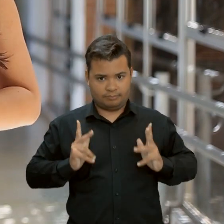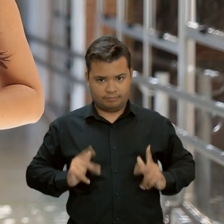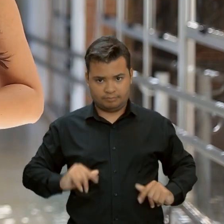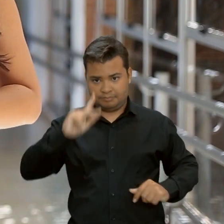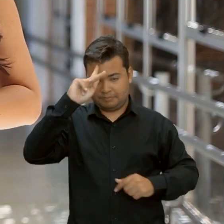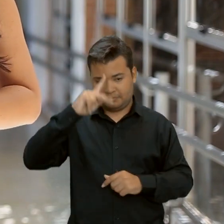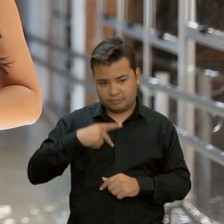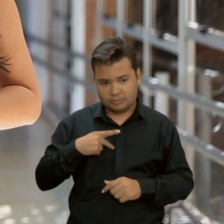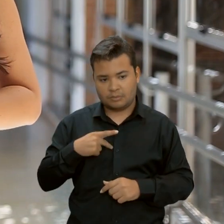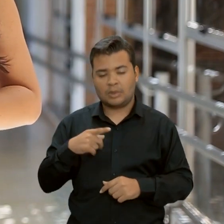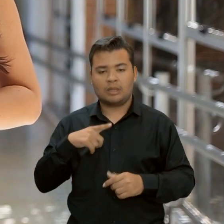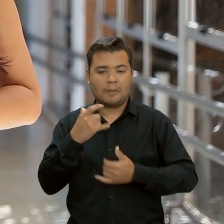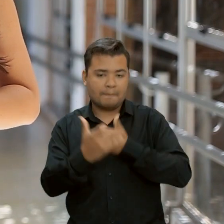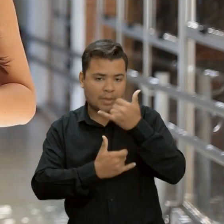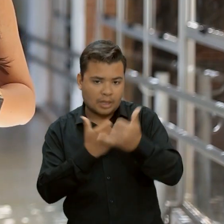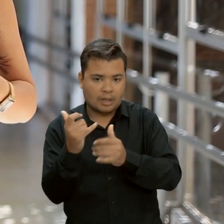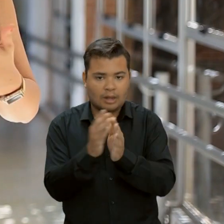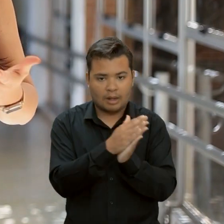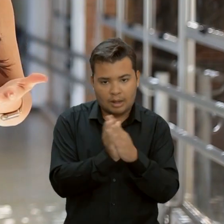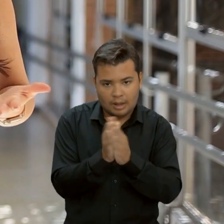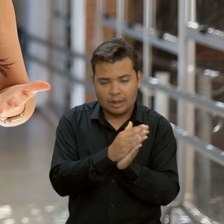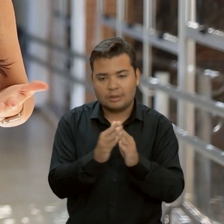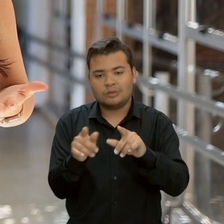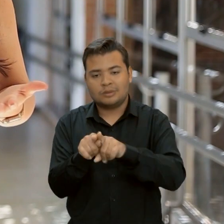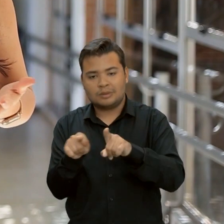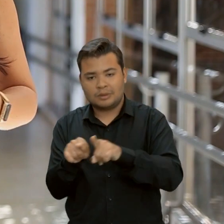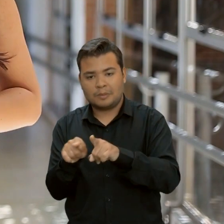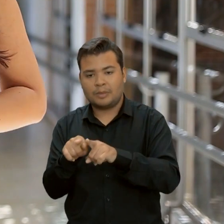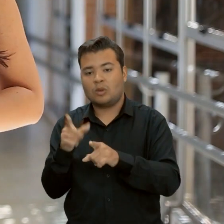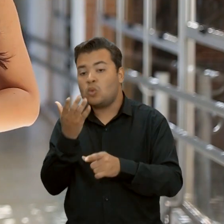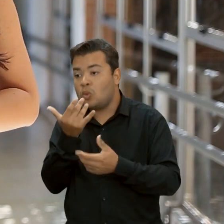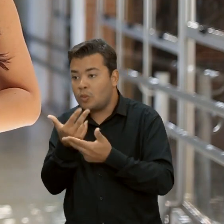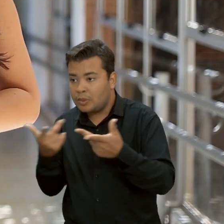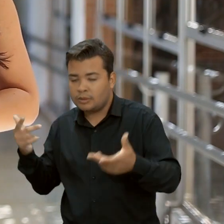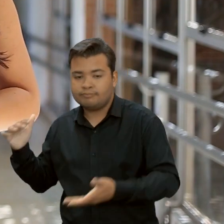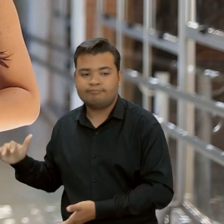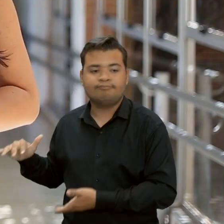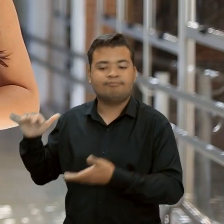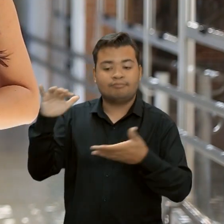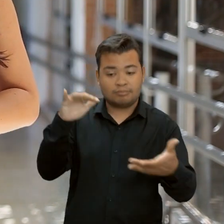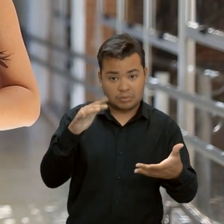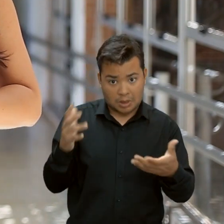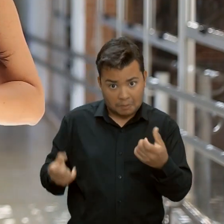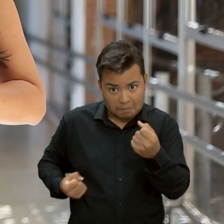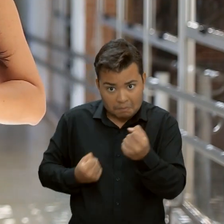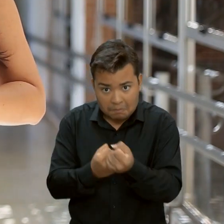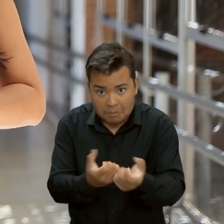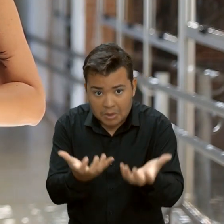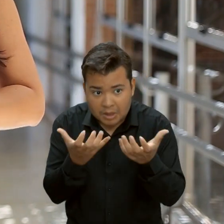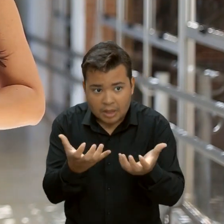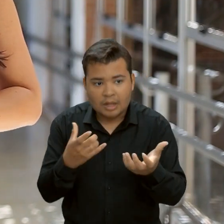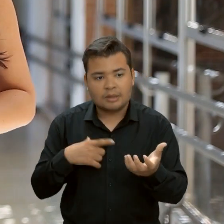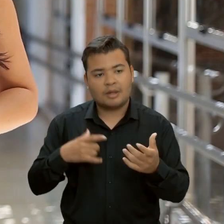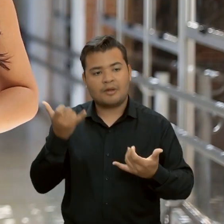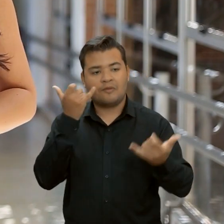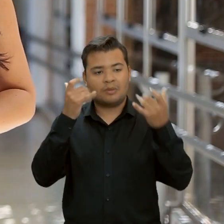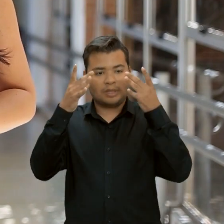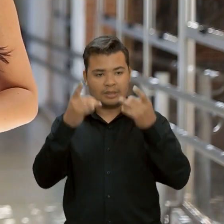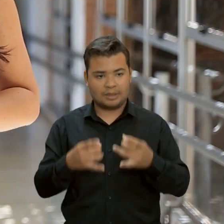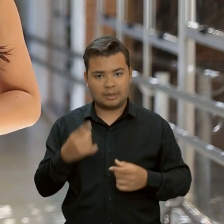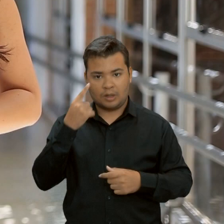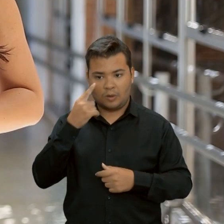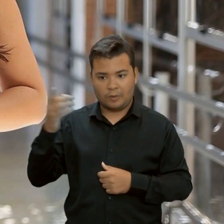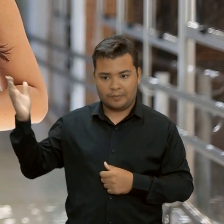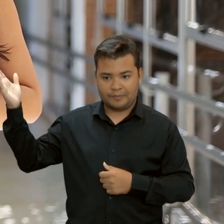básicas. Vamos fazer nossa parte e contribuir com a ação? Mais informações no @repensandoações